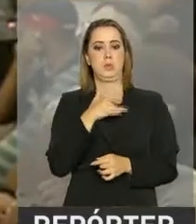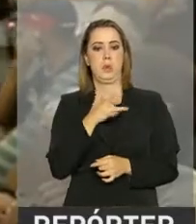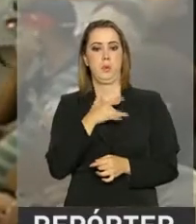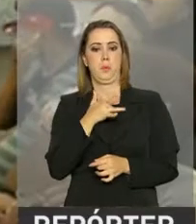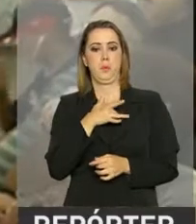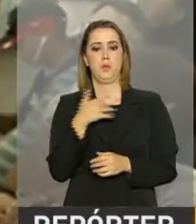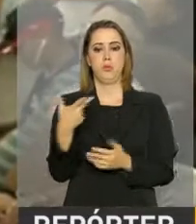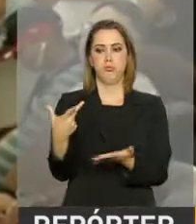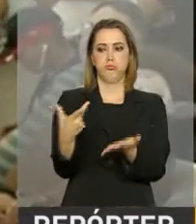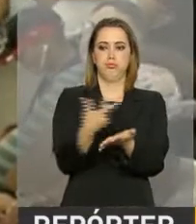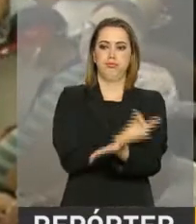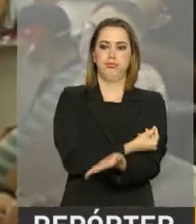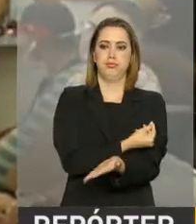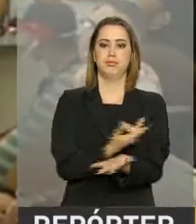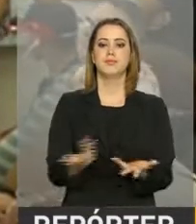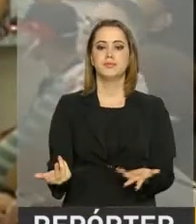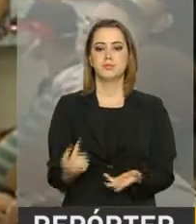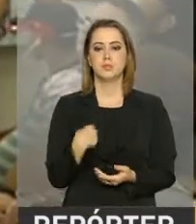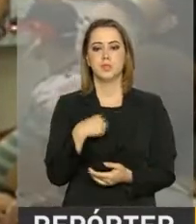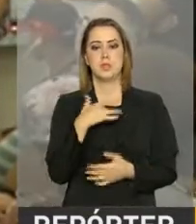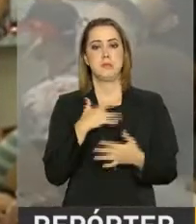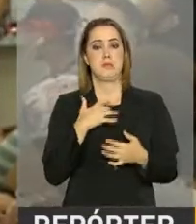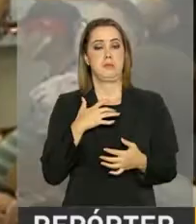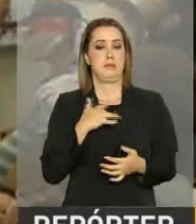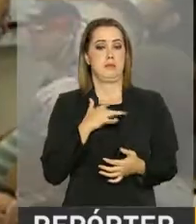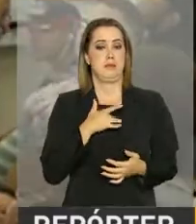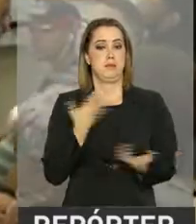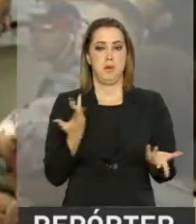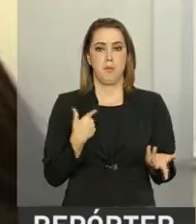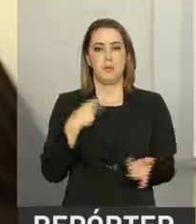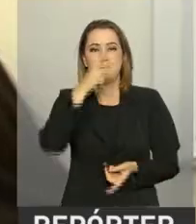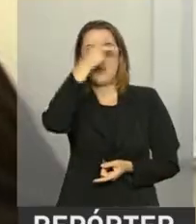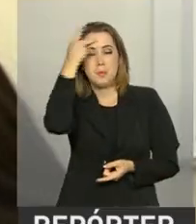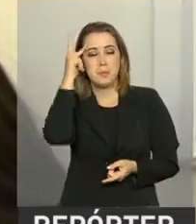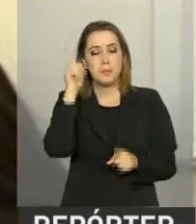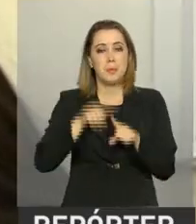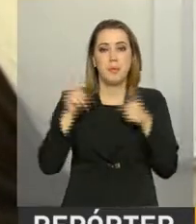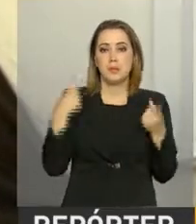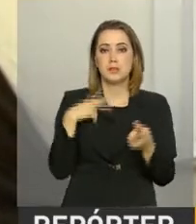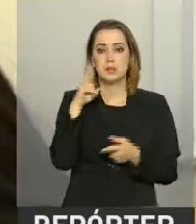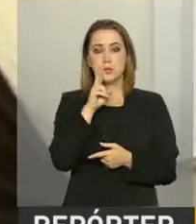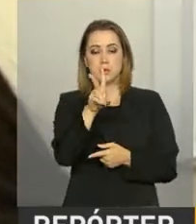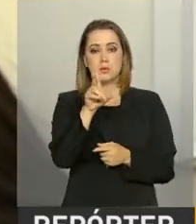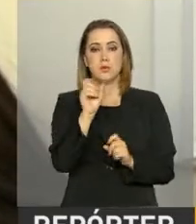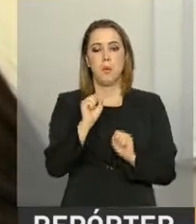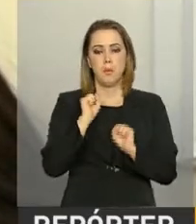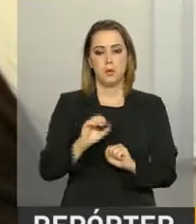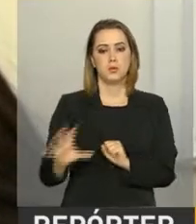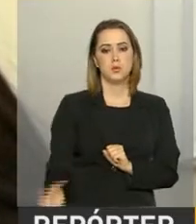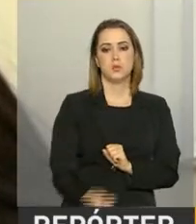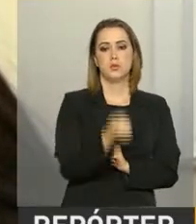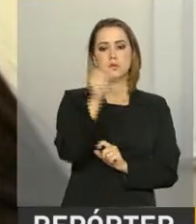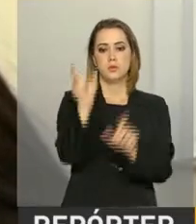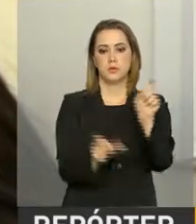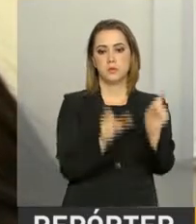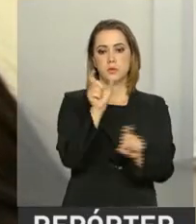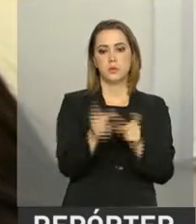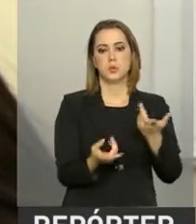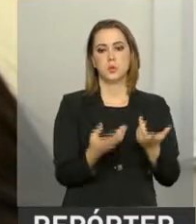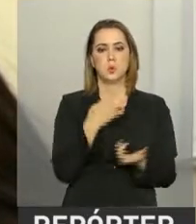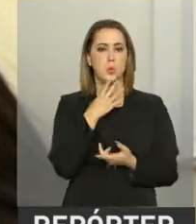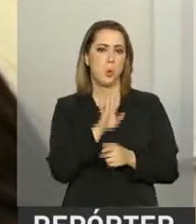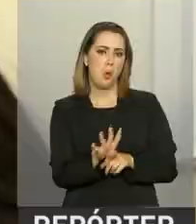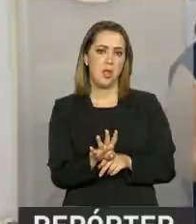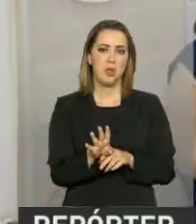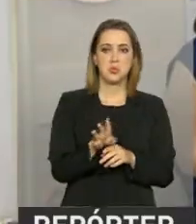que eu tinha bastante eu descobri que quando poderia ajudar bastante gente você vai salvar e várias pessoas que ainda depende de você conhecer ou não